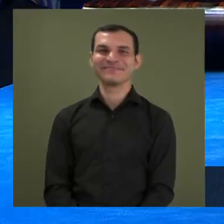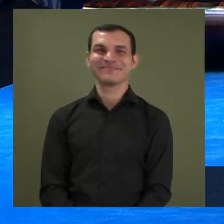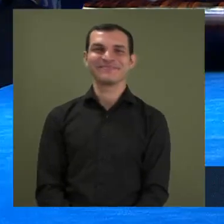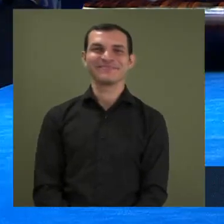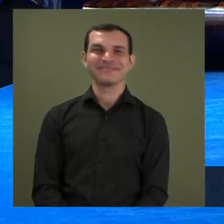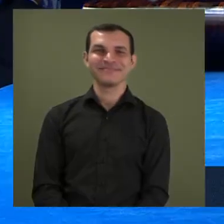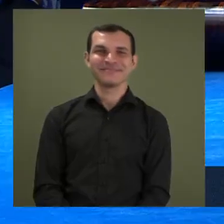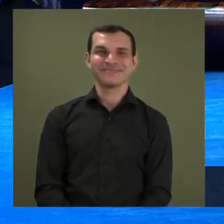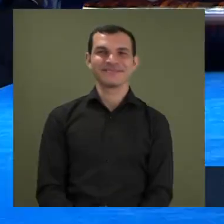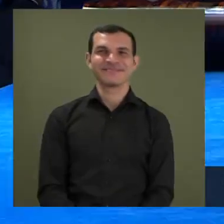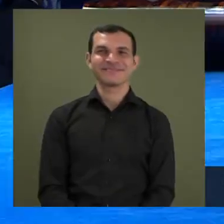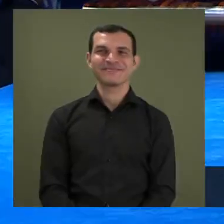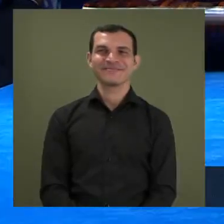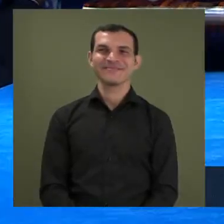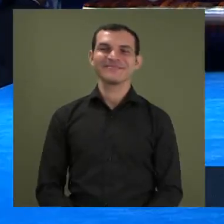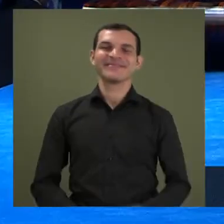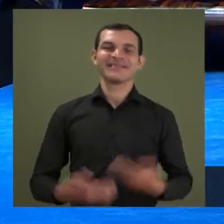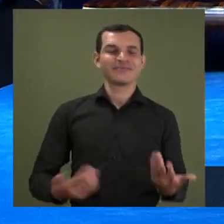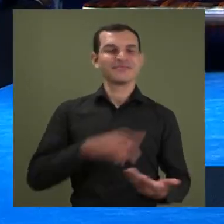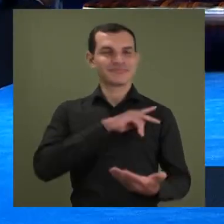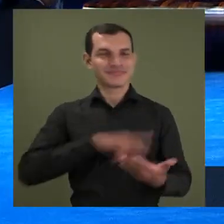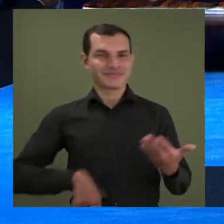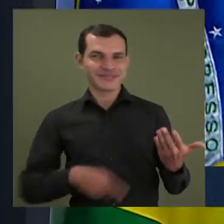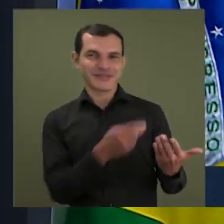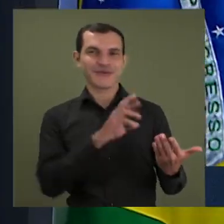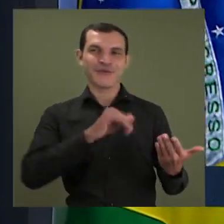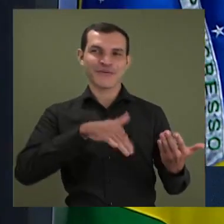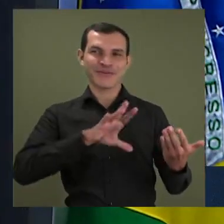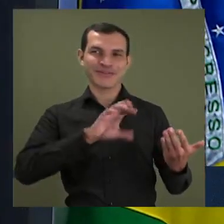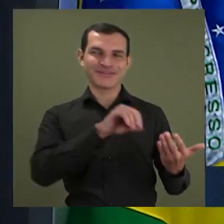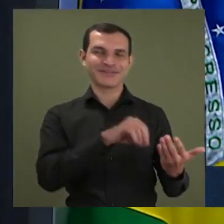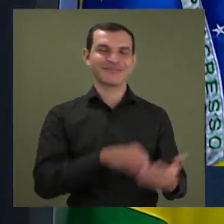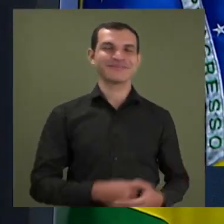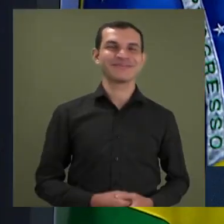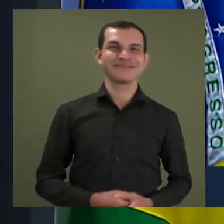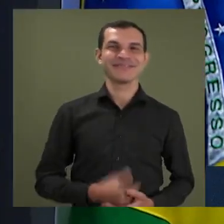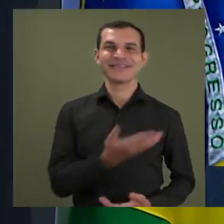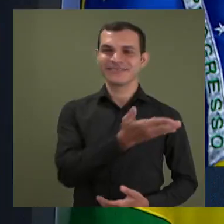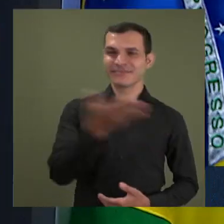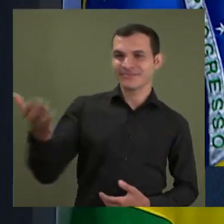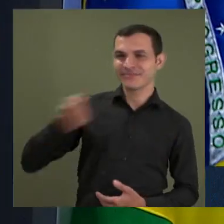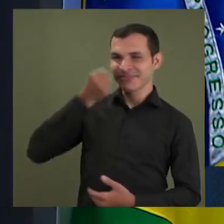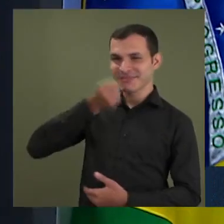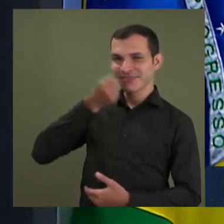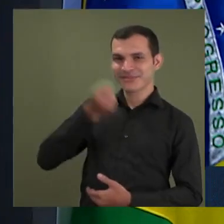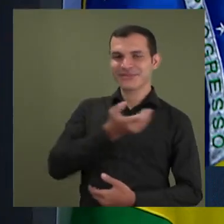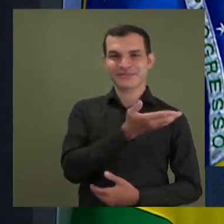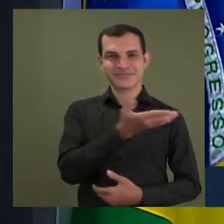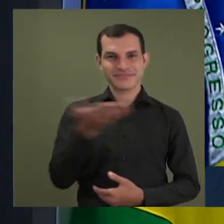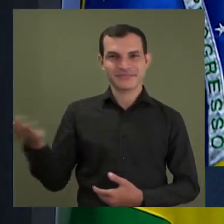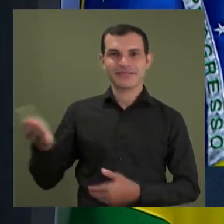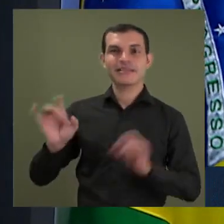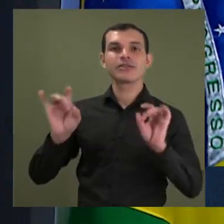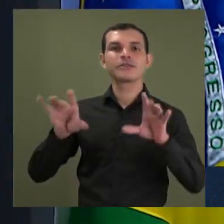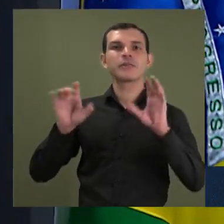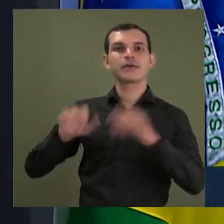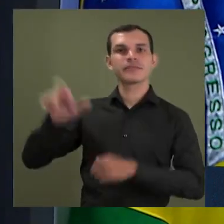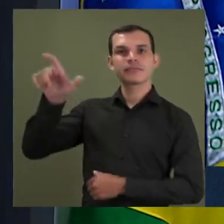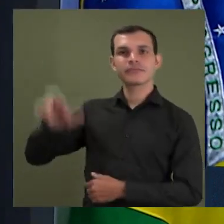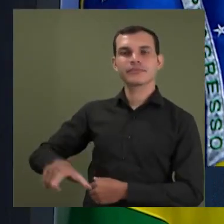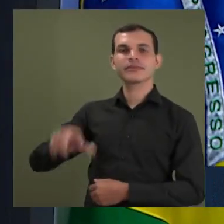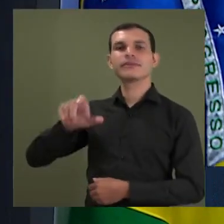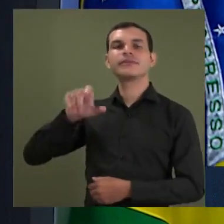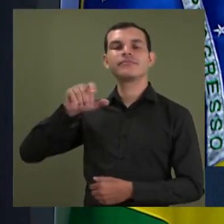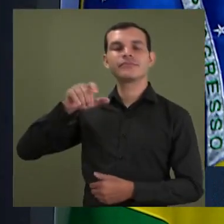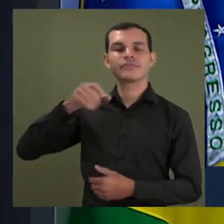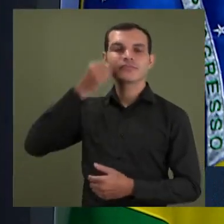Bem, senhor presidente Rodrigo Pacheco, senhoras senadoras, senhores senadores, especialmente o senador Sérgio Moro, o